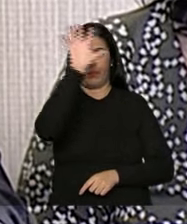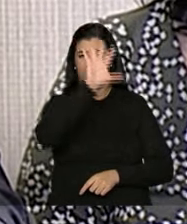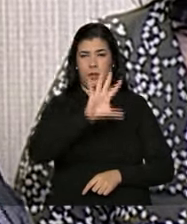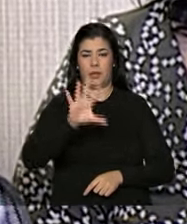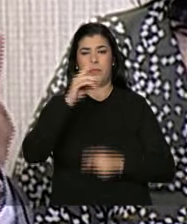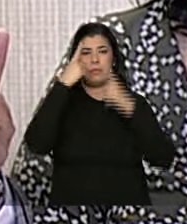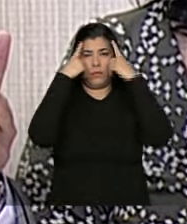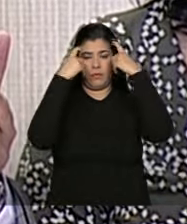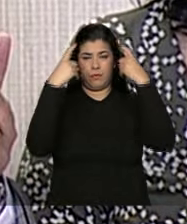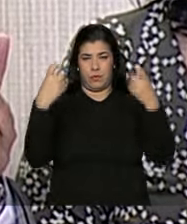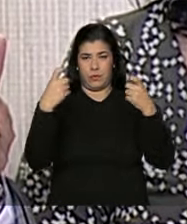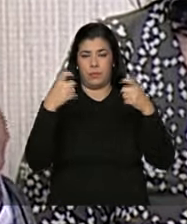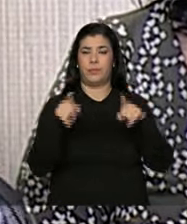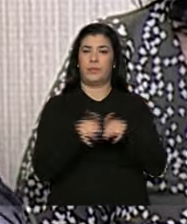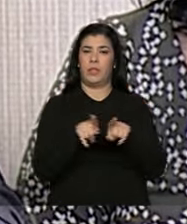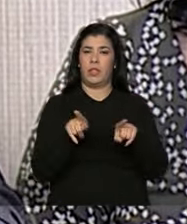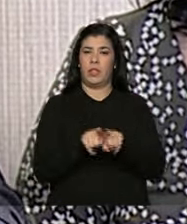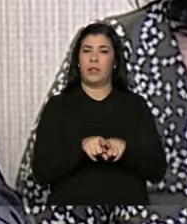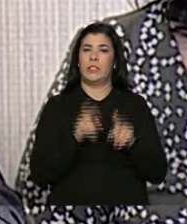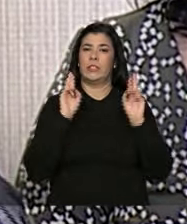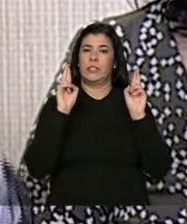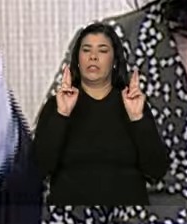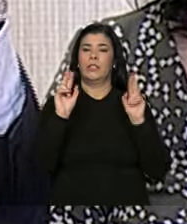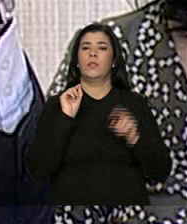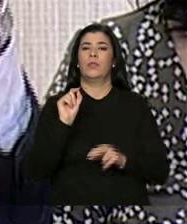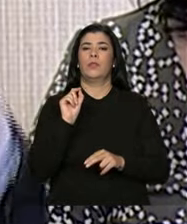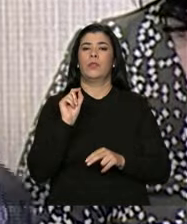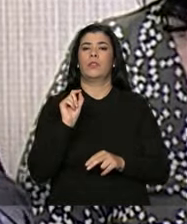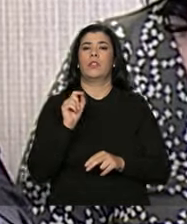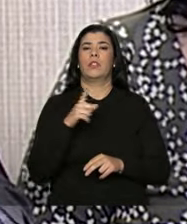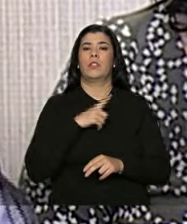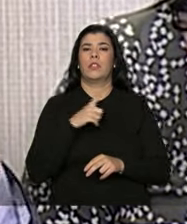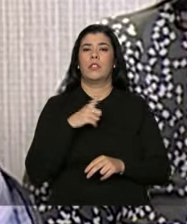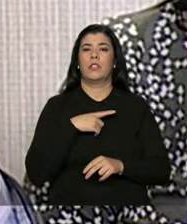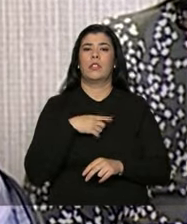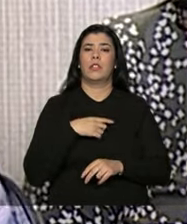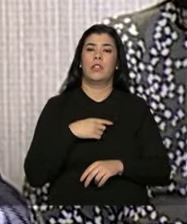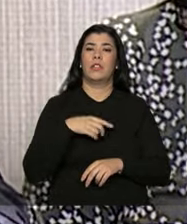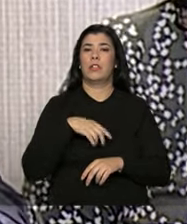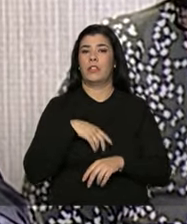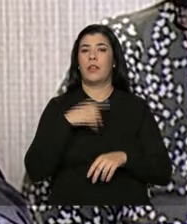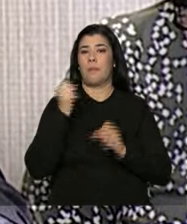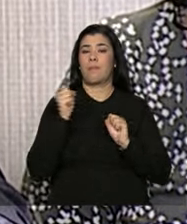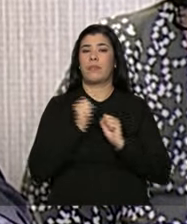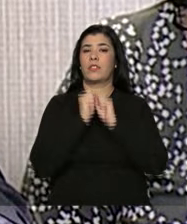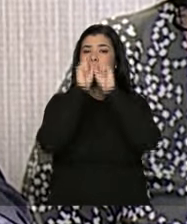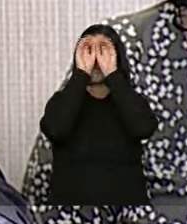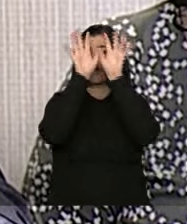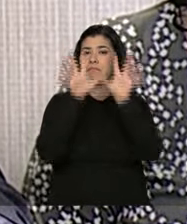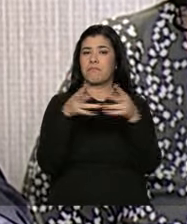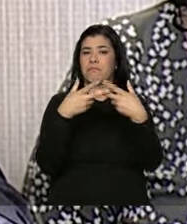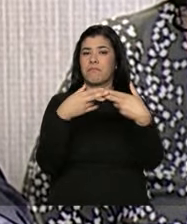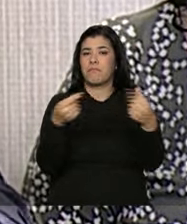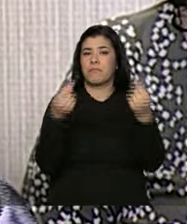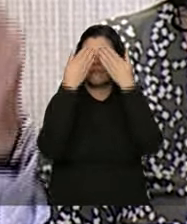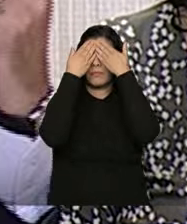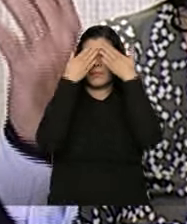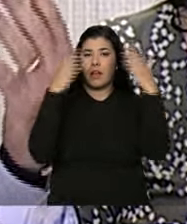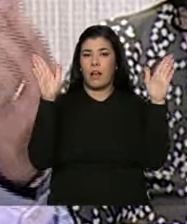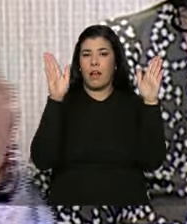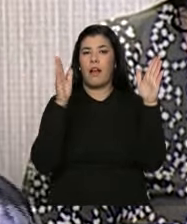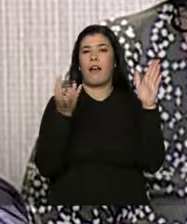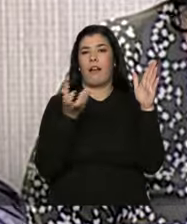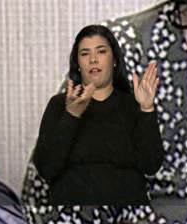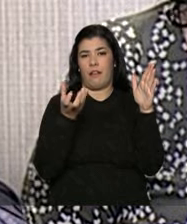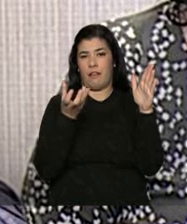aqui. E vamos torcer, professor Júlio, que as luzes do alto possam abrir as mentes daqueles que que não querem